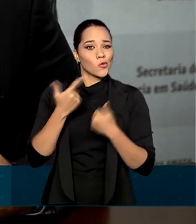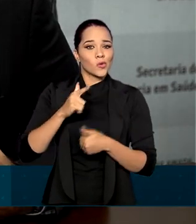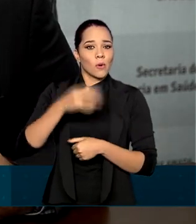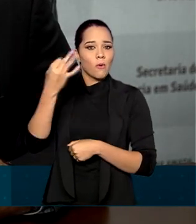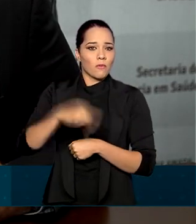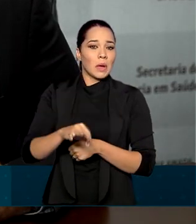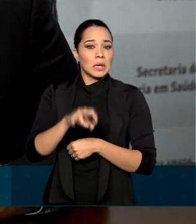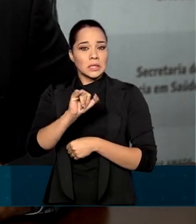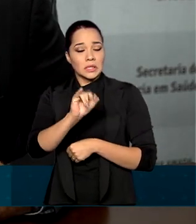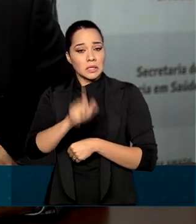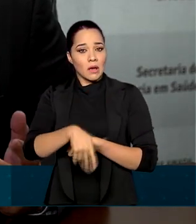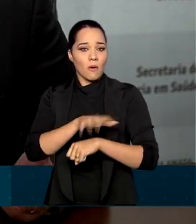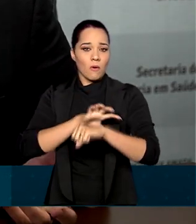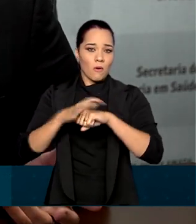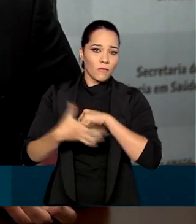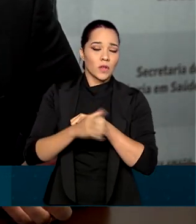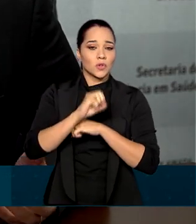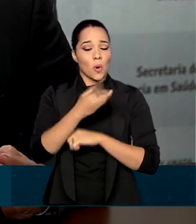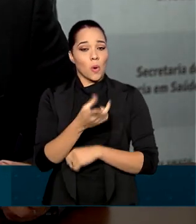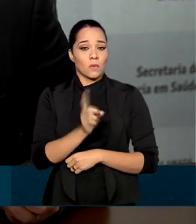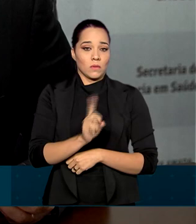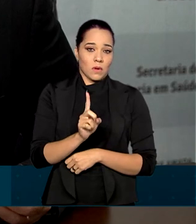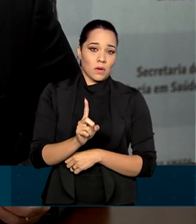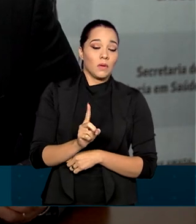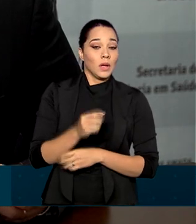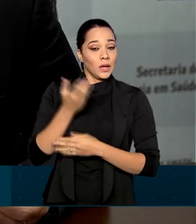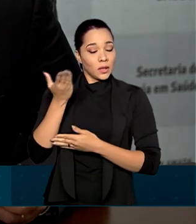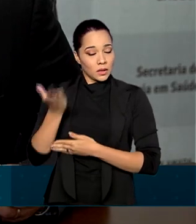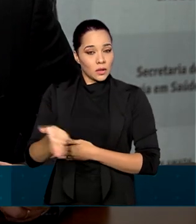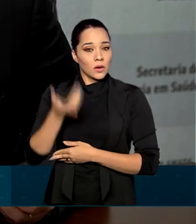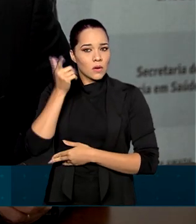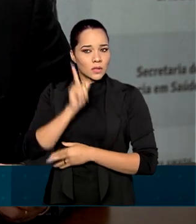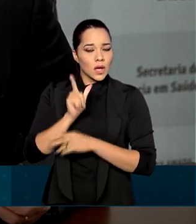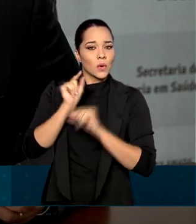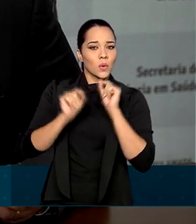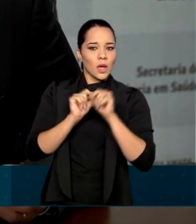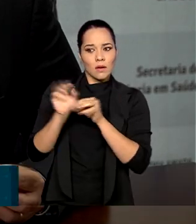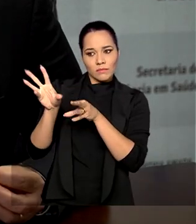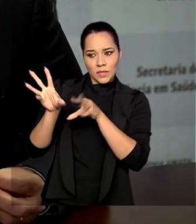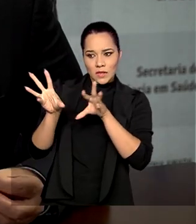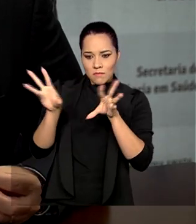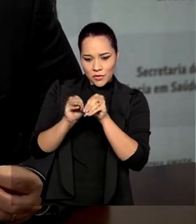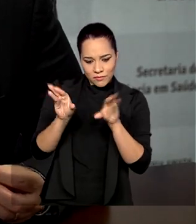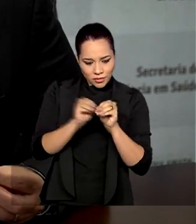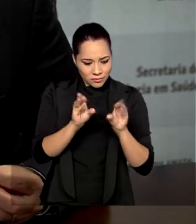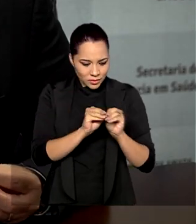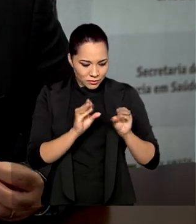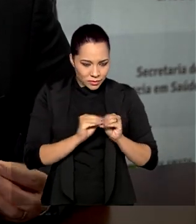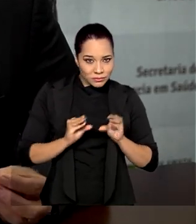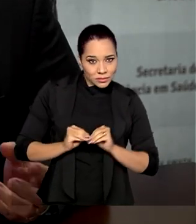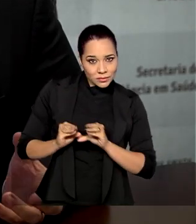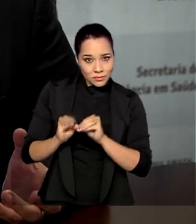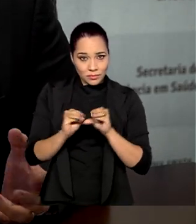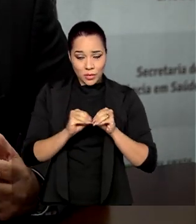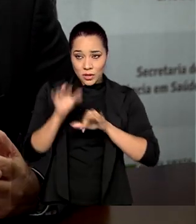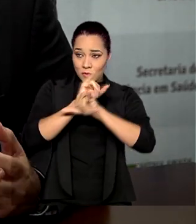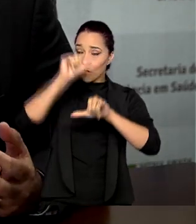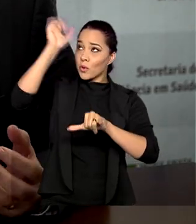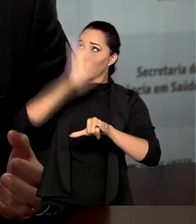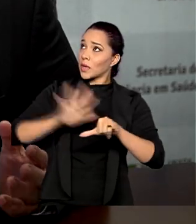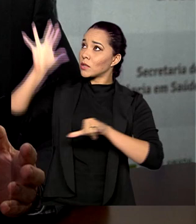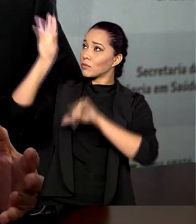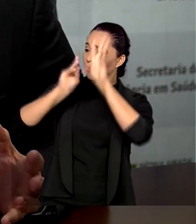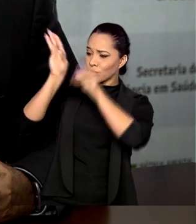confirmação se foi por covid ou não. E dessa forma a gente vai consolidando os dados do país,